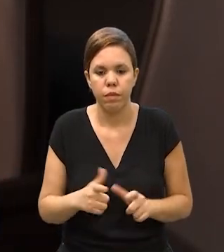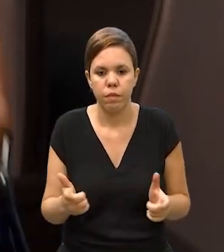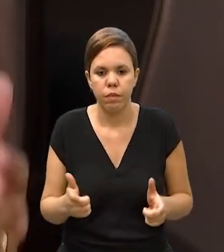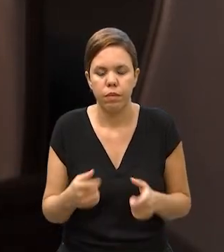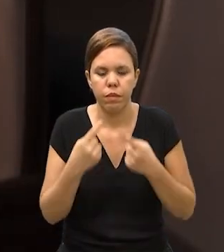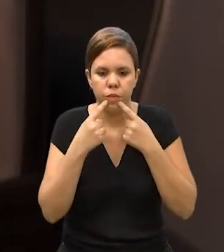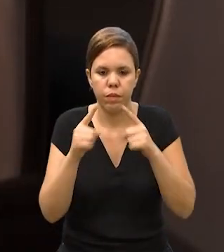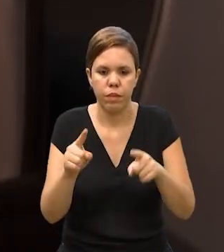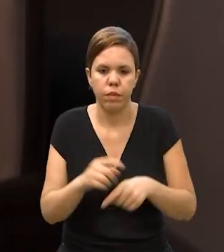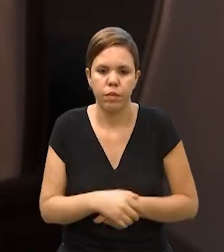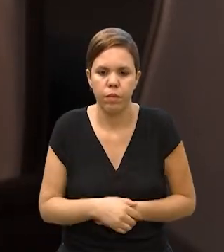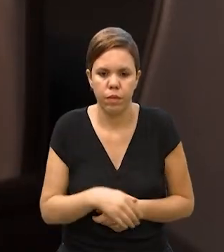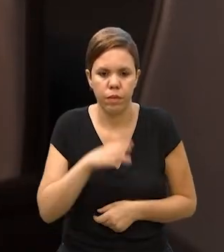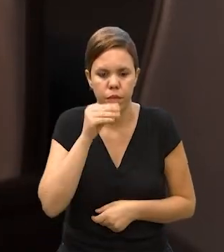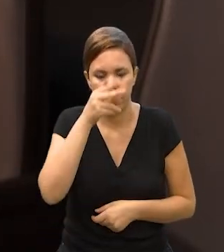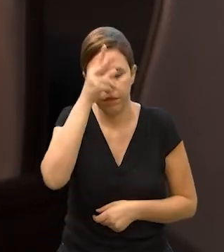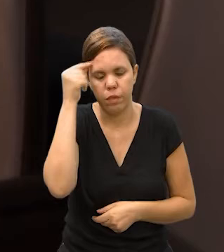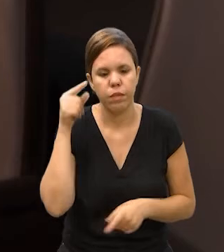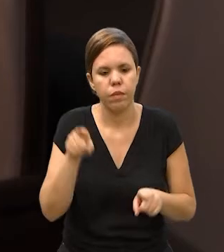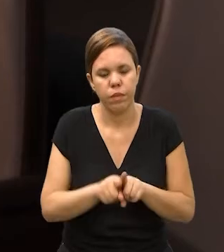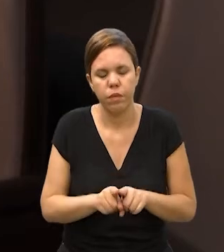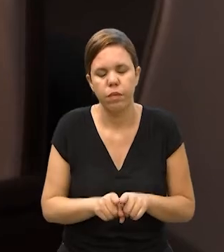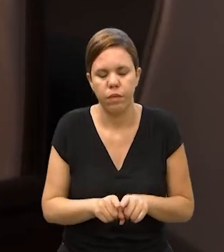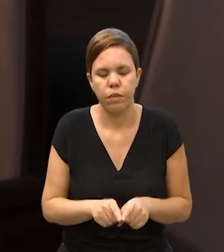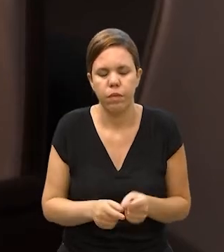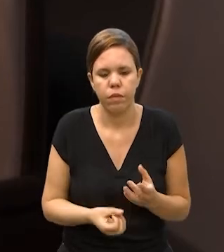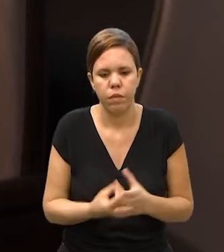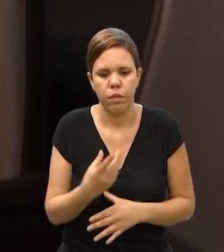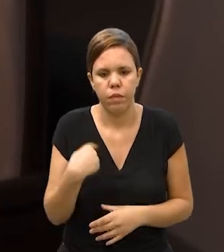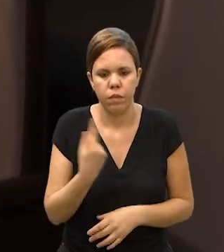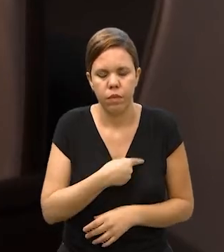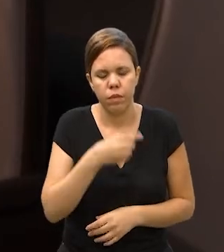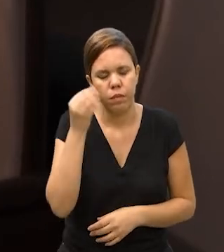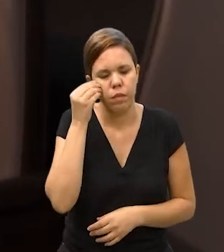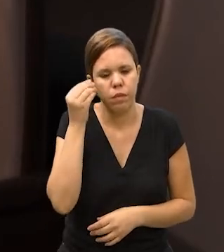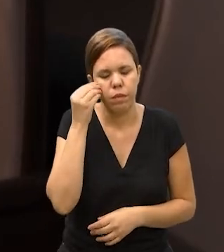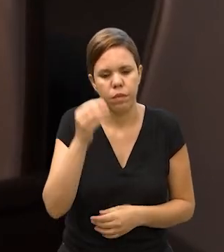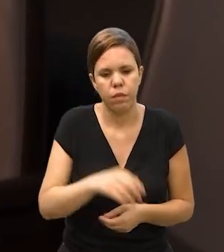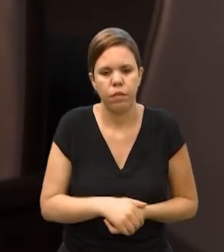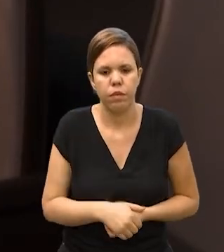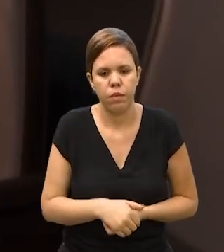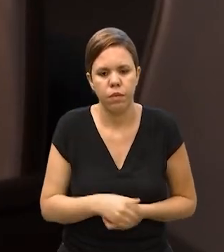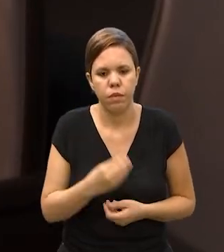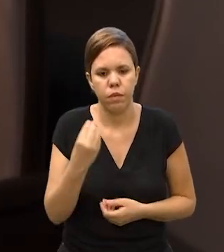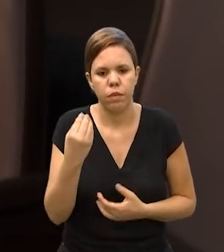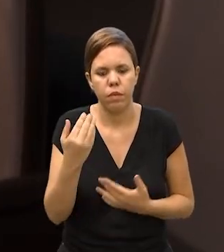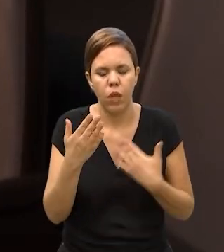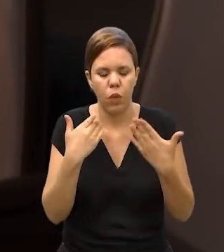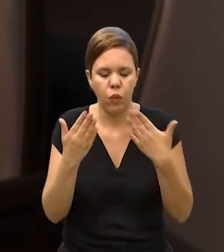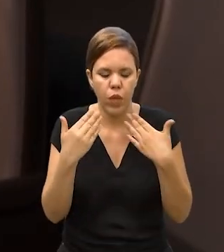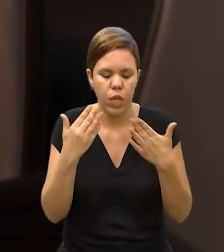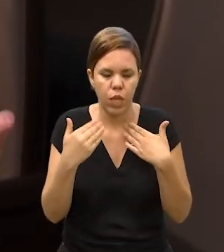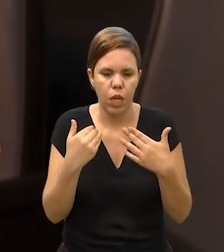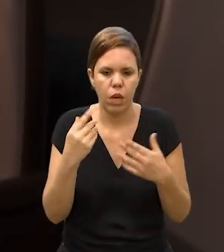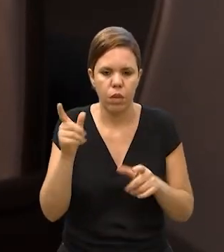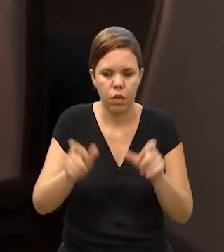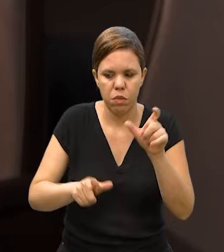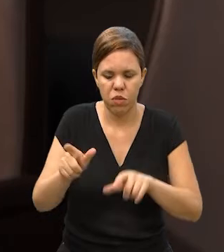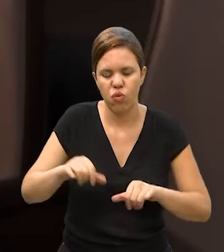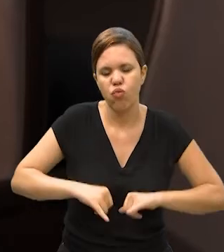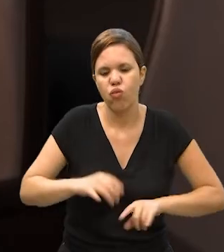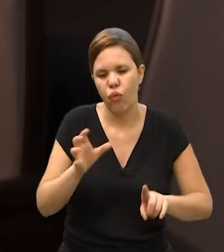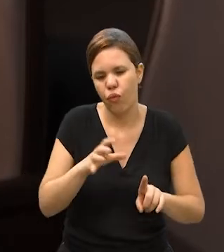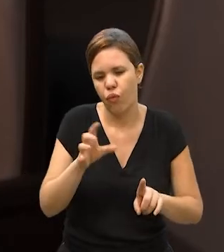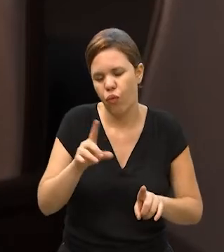crescimento, reclamação de funcionários públicos nesse sentido, e a gente tentou, conversando, e aí com algumas pessoas que sofreram esse